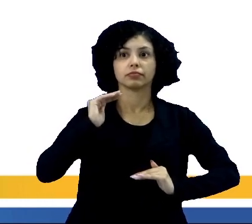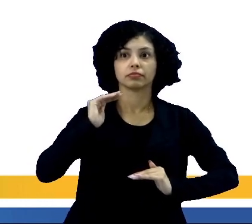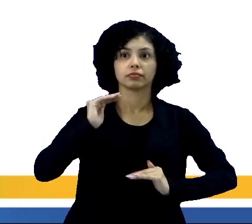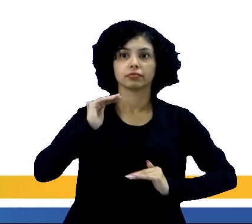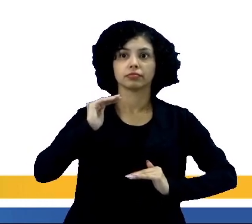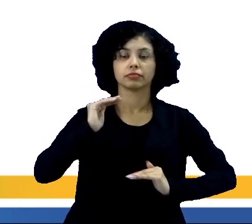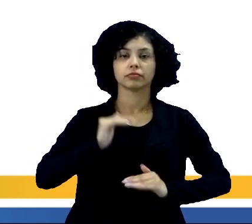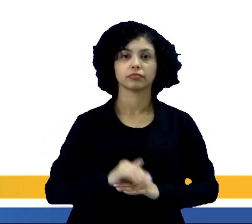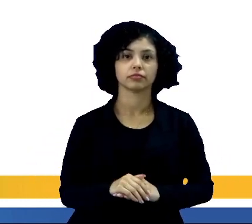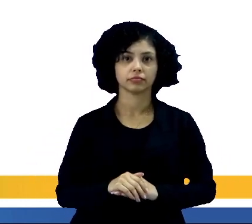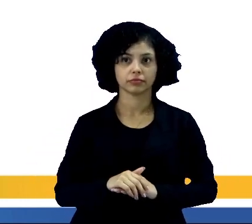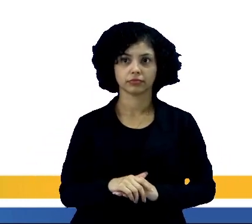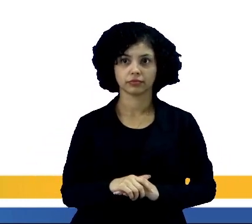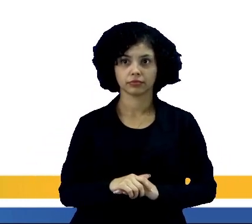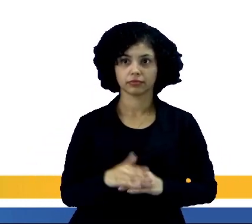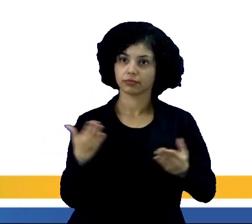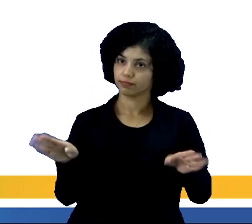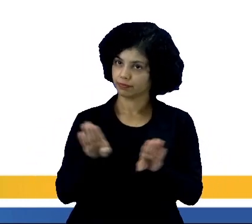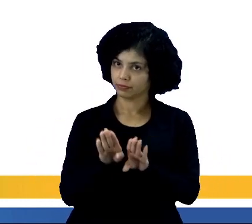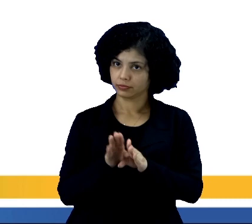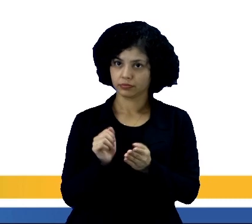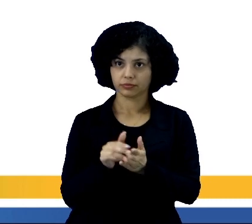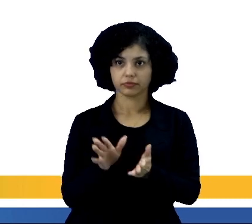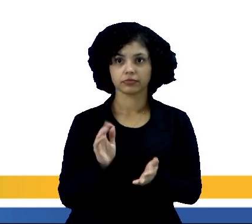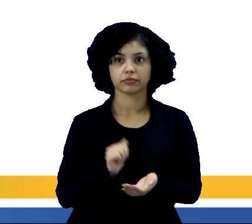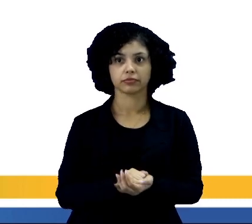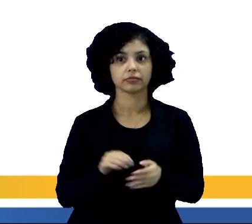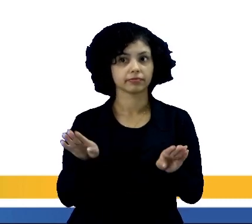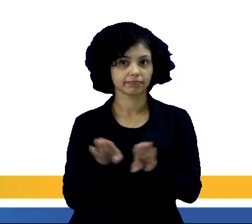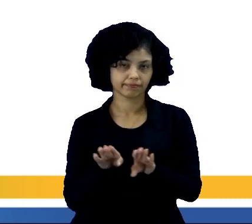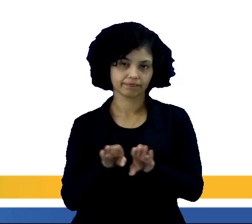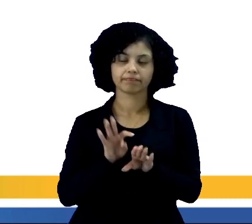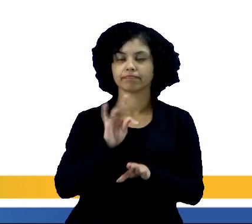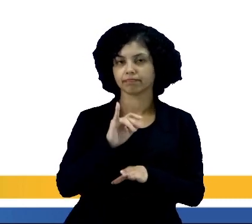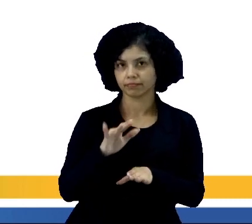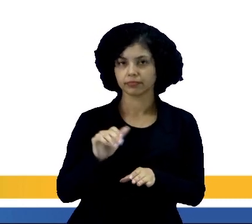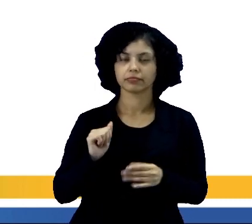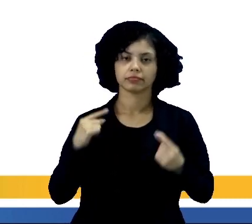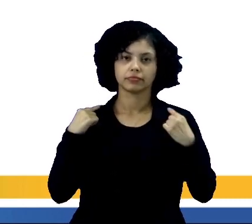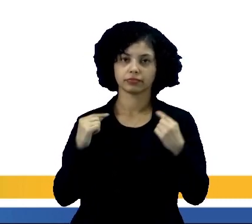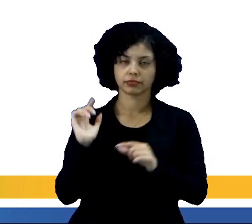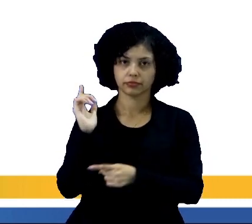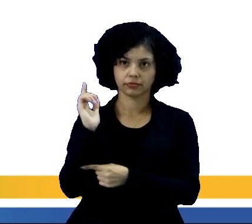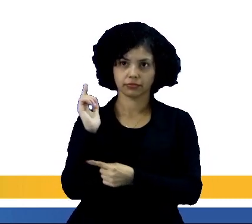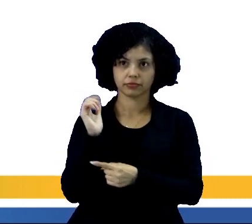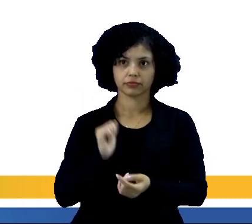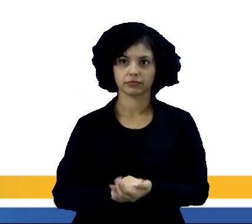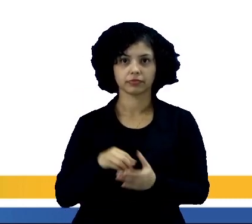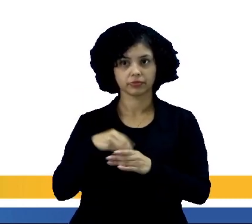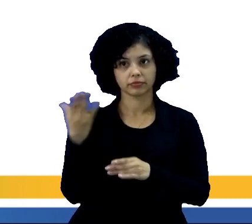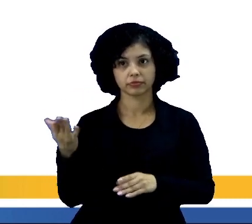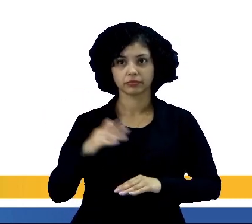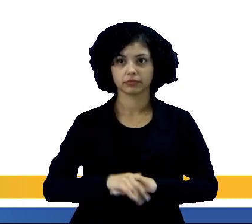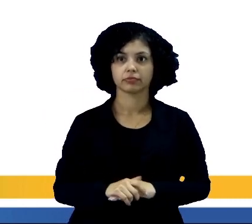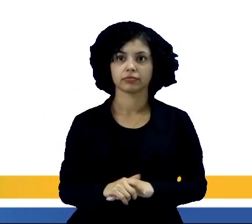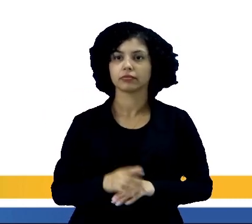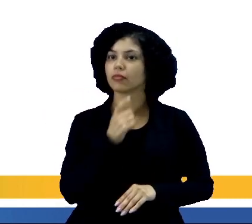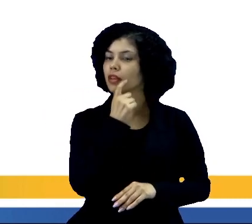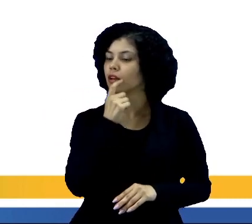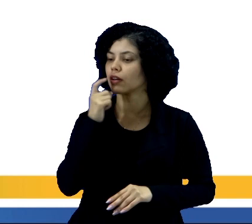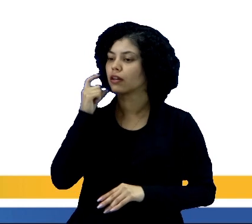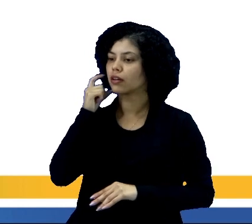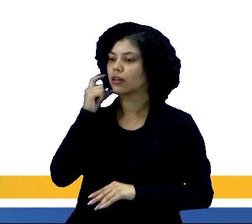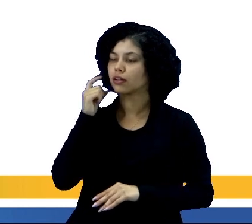cintura escapular e aí também está fora. Tíbia também é apendicular, estava certo, mas a escápula está fora.